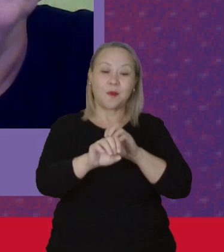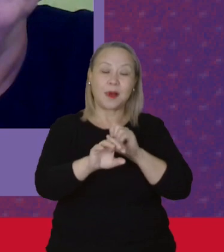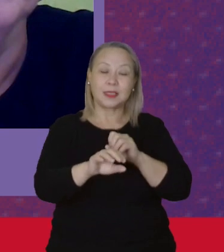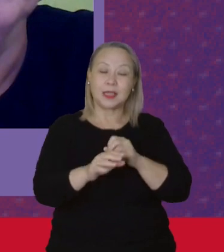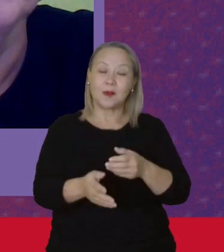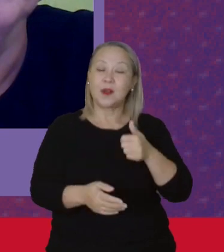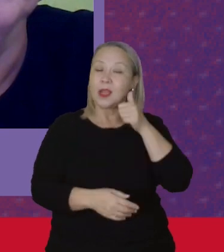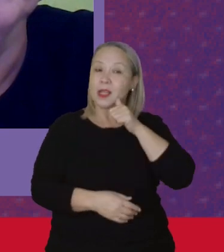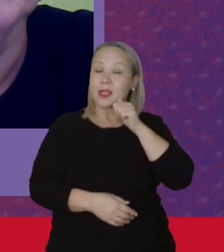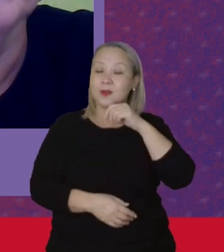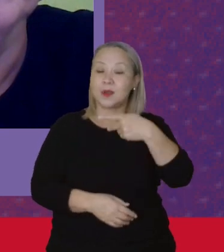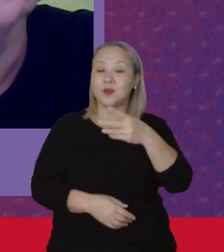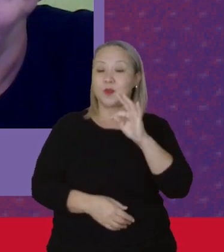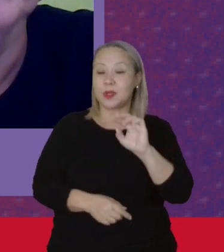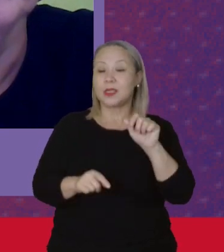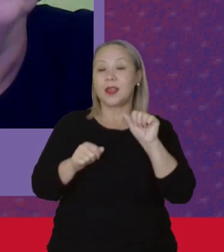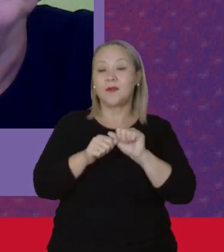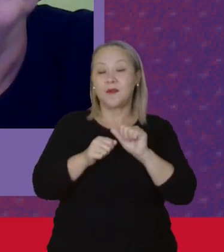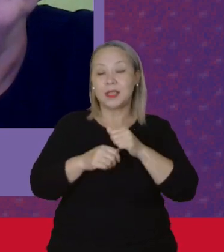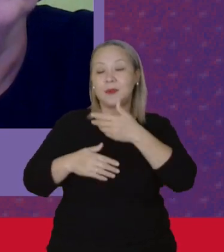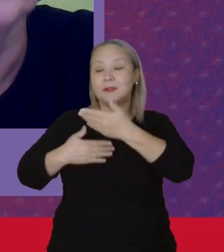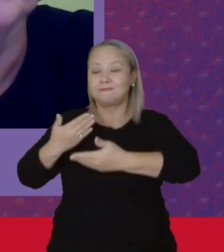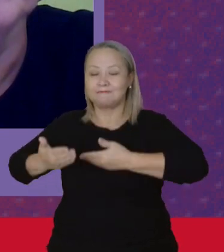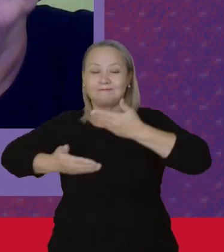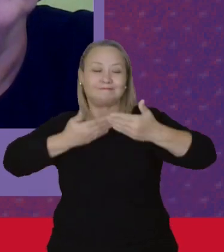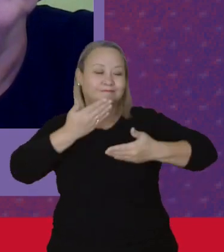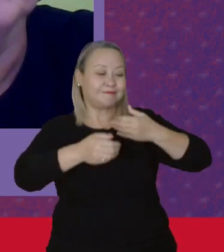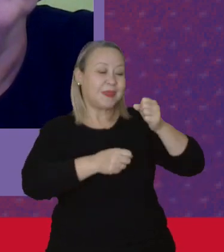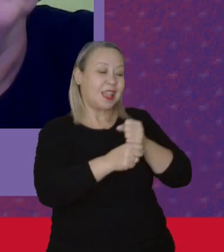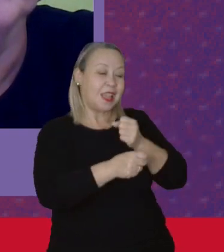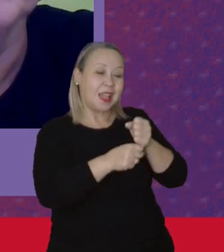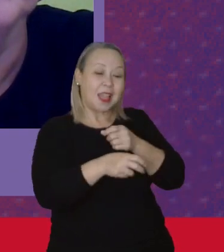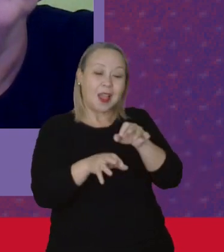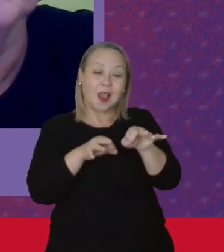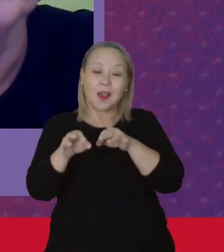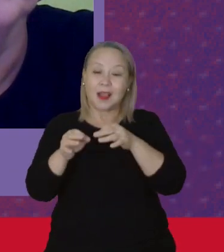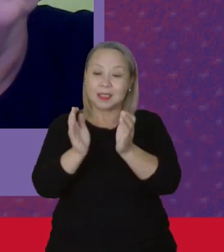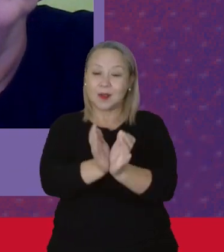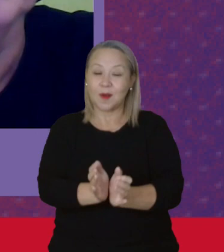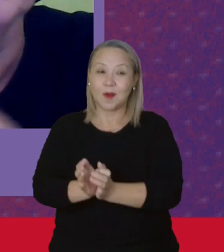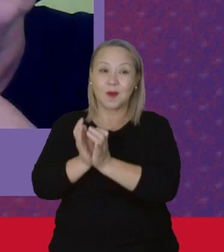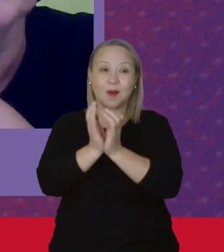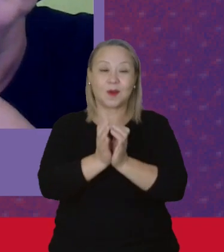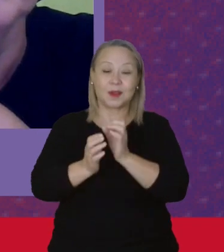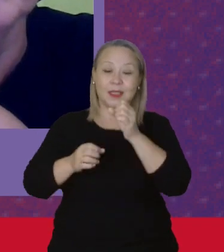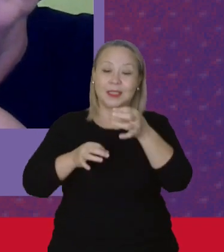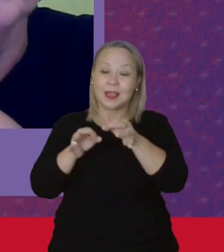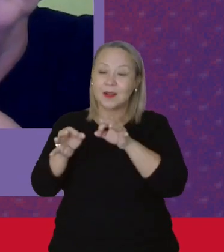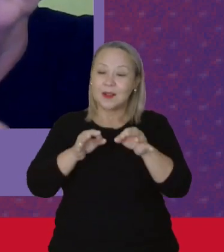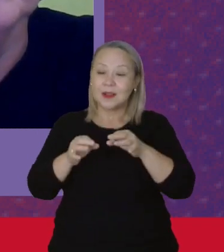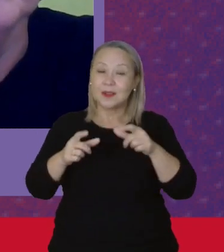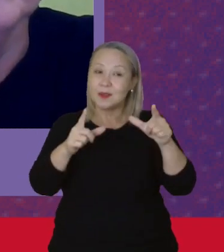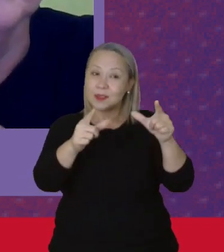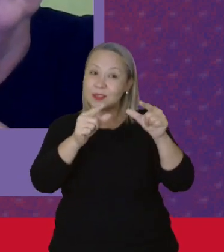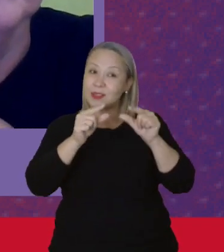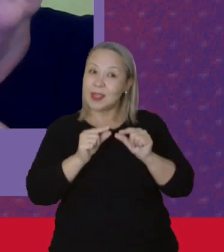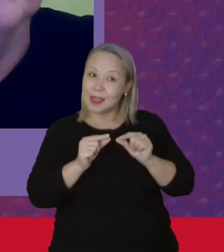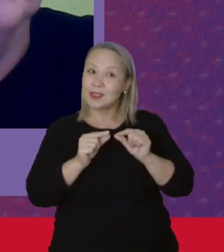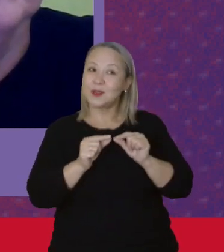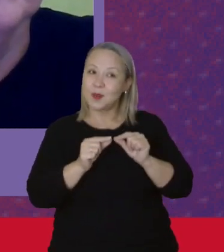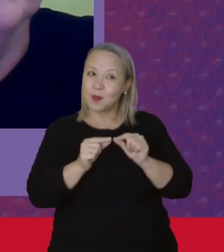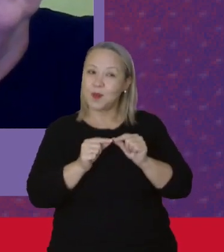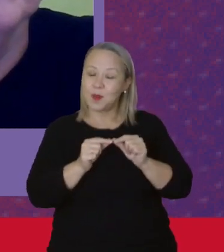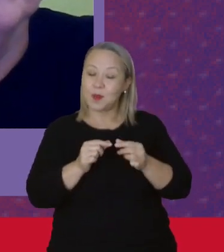PT é feita assim também, na troca, na construção coletiva, na construção de sínteses, nas